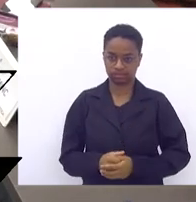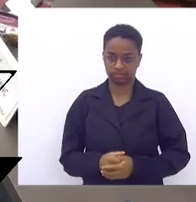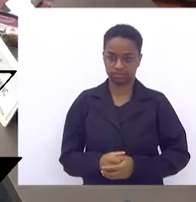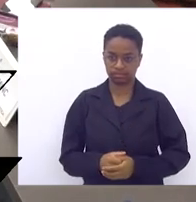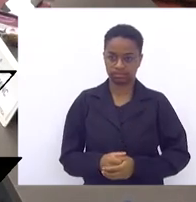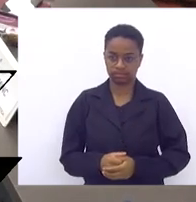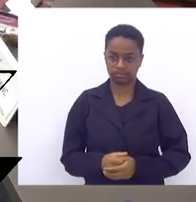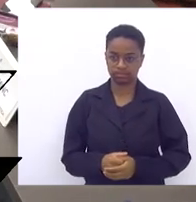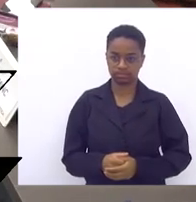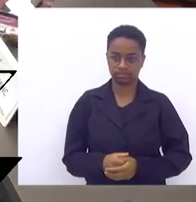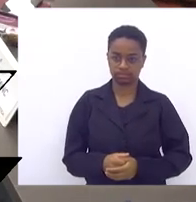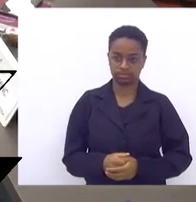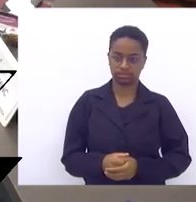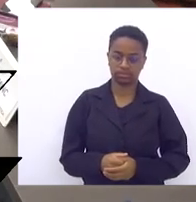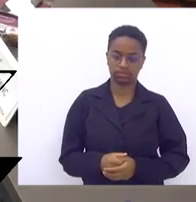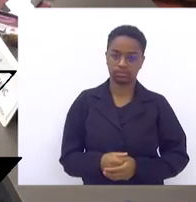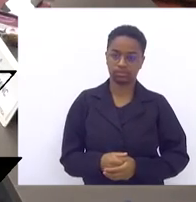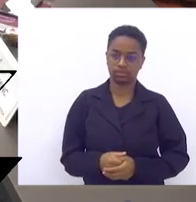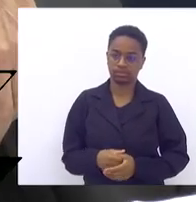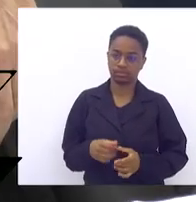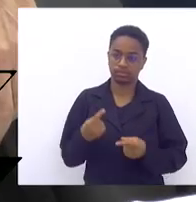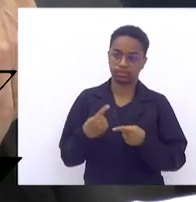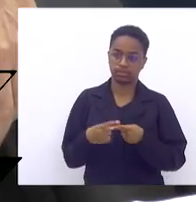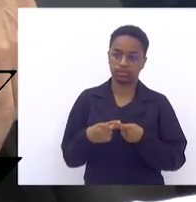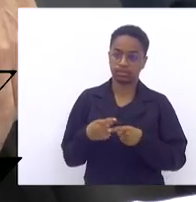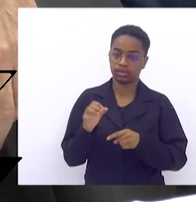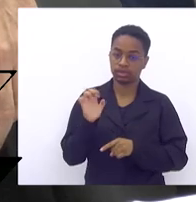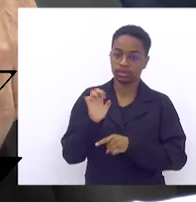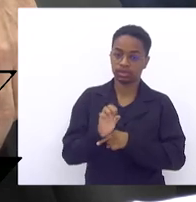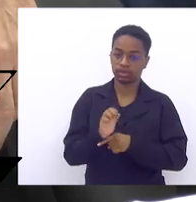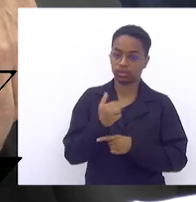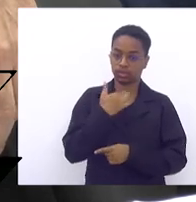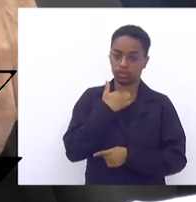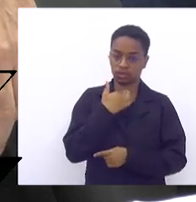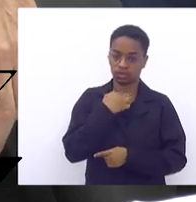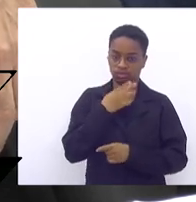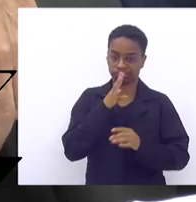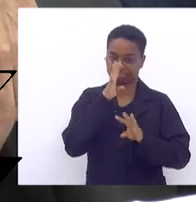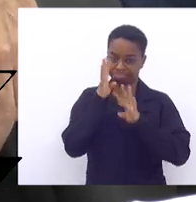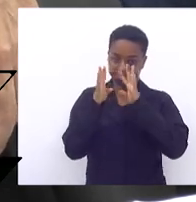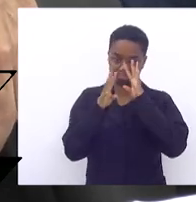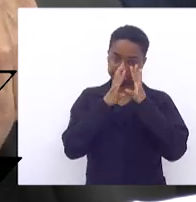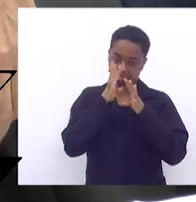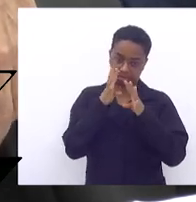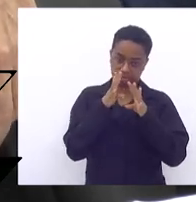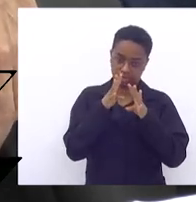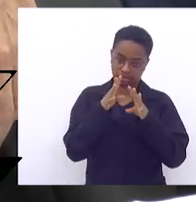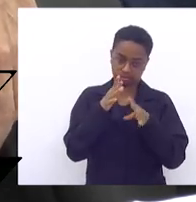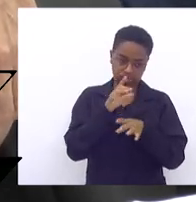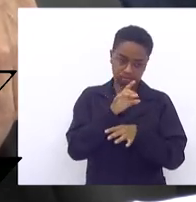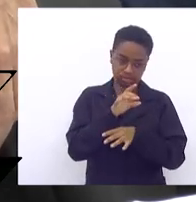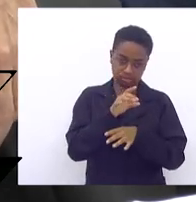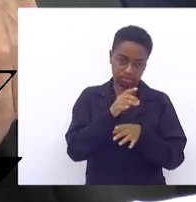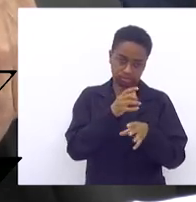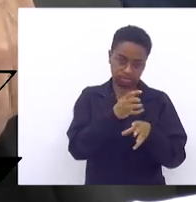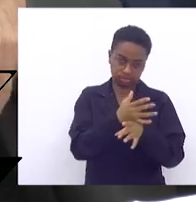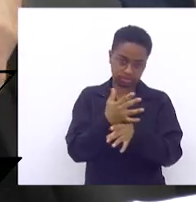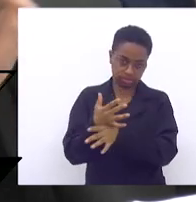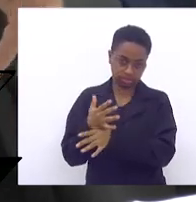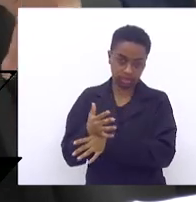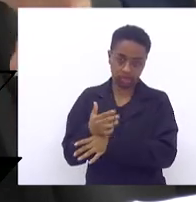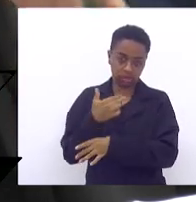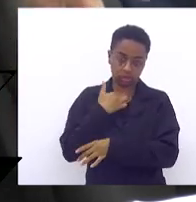Porque não pode o Estado, à revelia dos municípios, invadir as